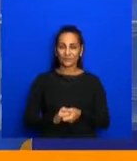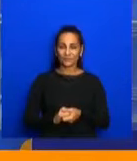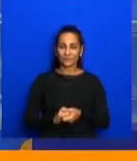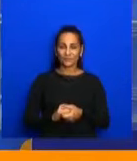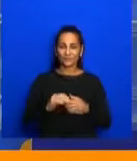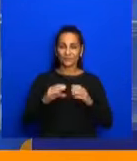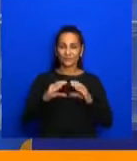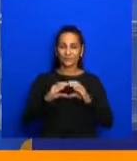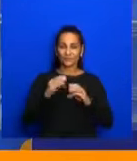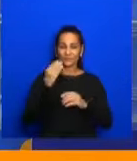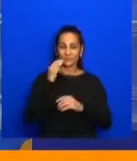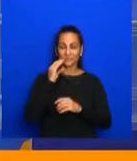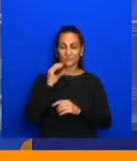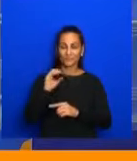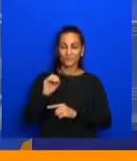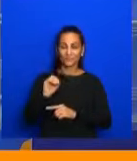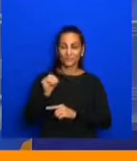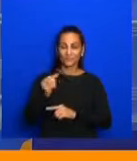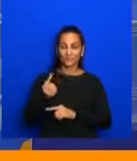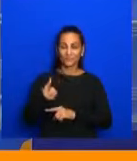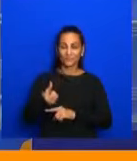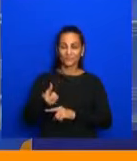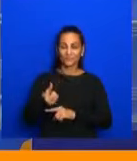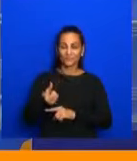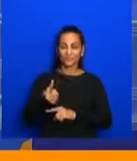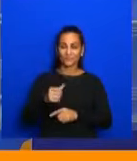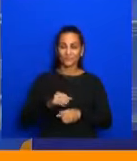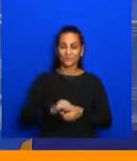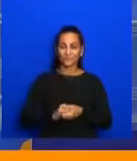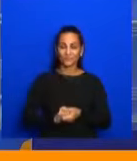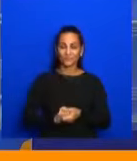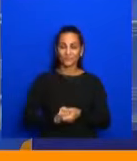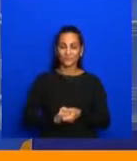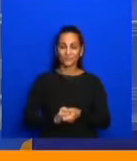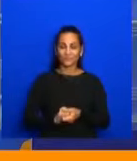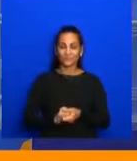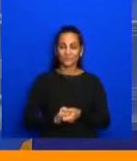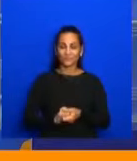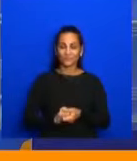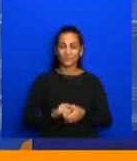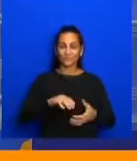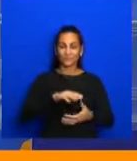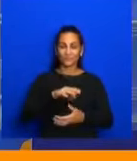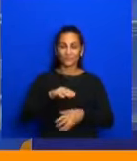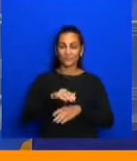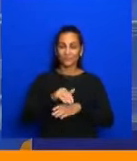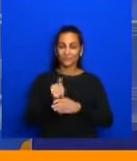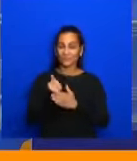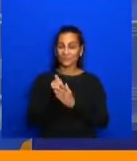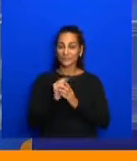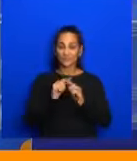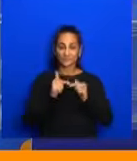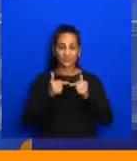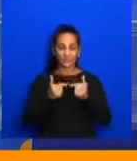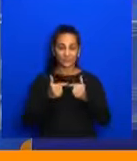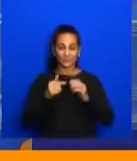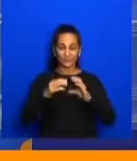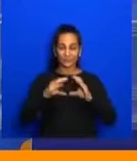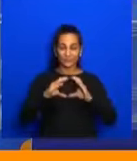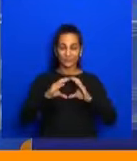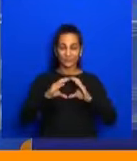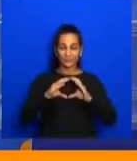Bola rosa número 06. Rosa 06. O globo girando, você chamando, a sorte